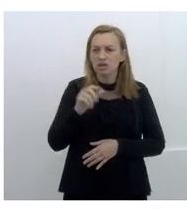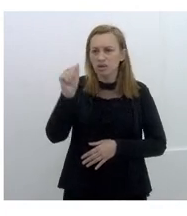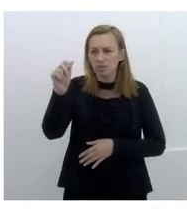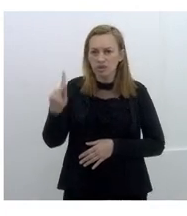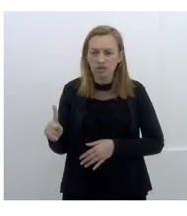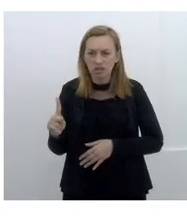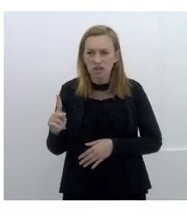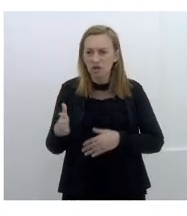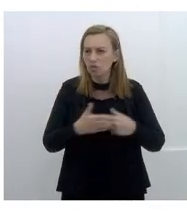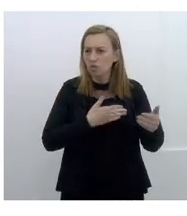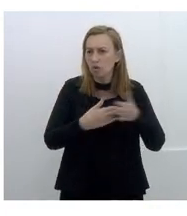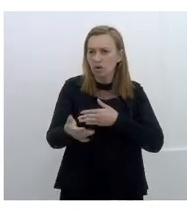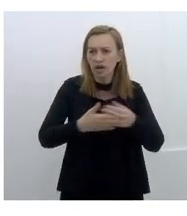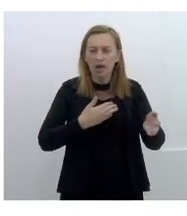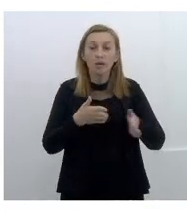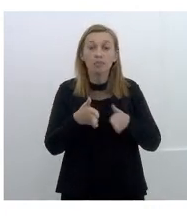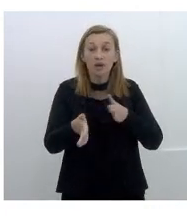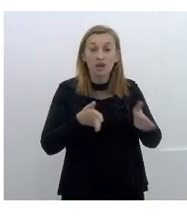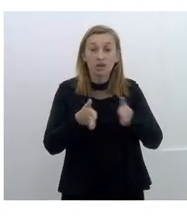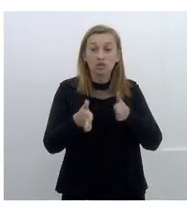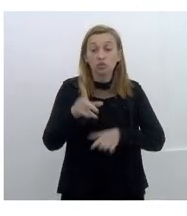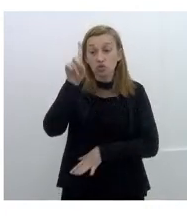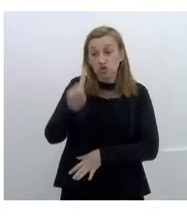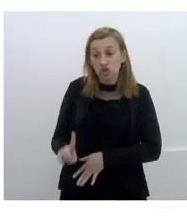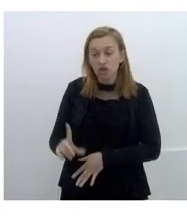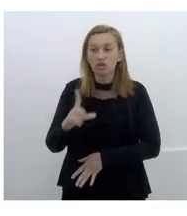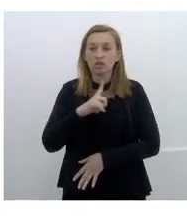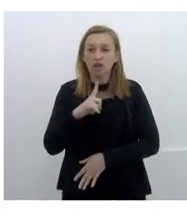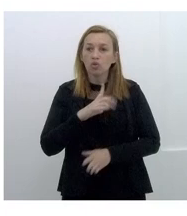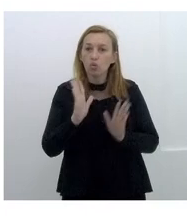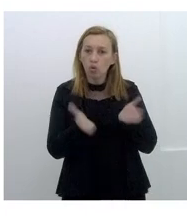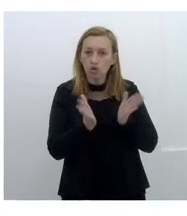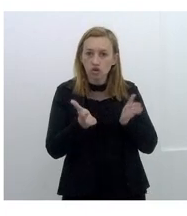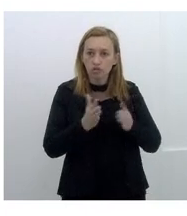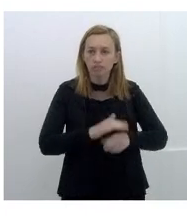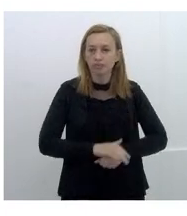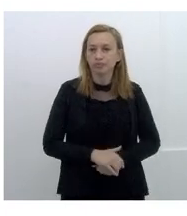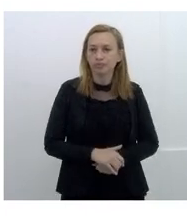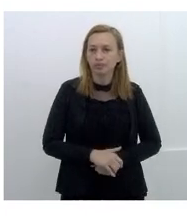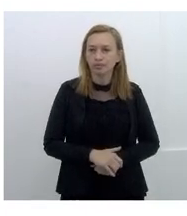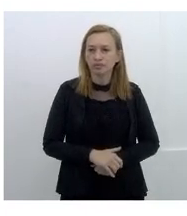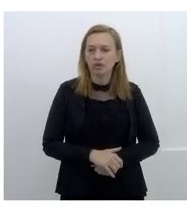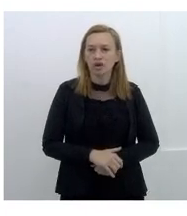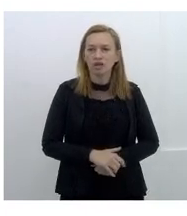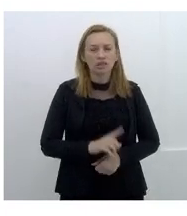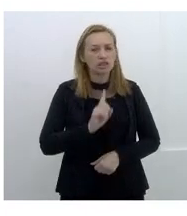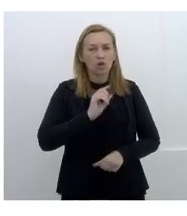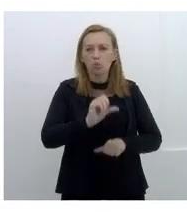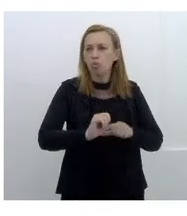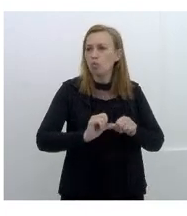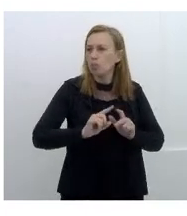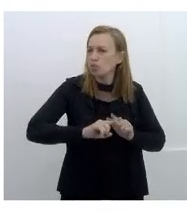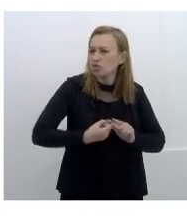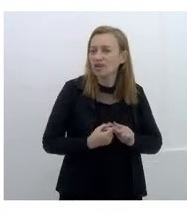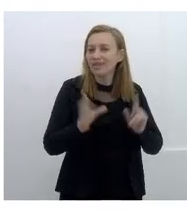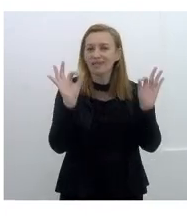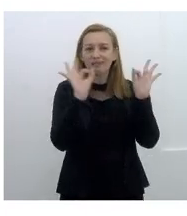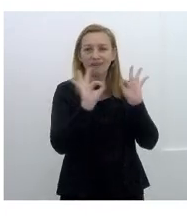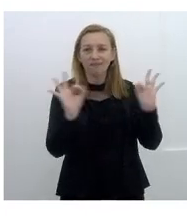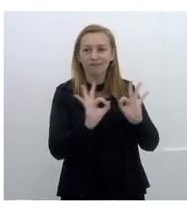vou me aposentar em qualquer época com direito que eu tenho hoje e não se modifica